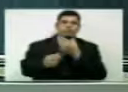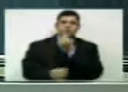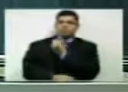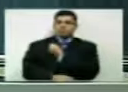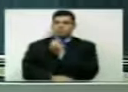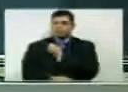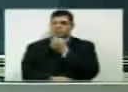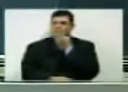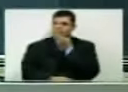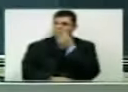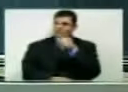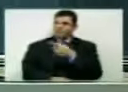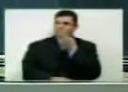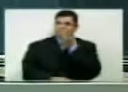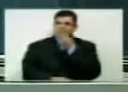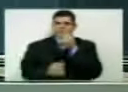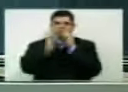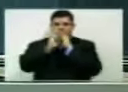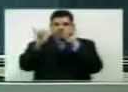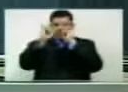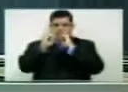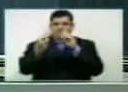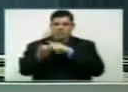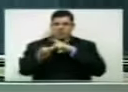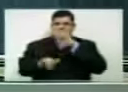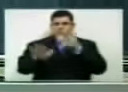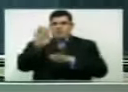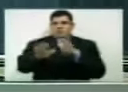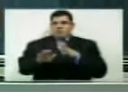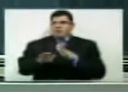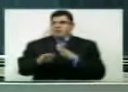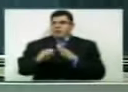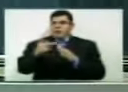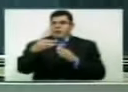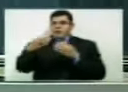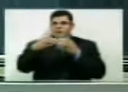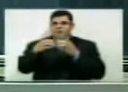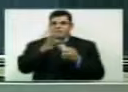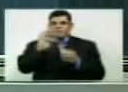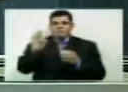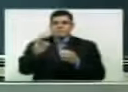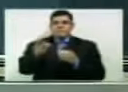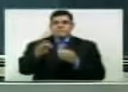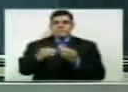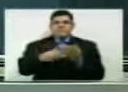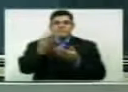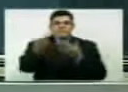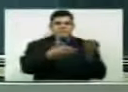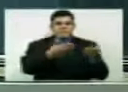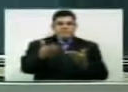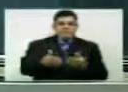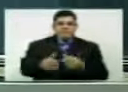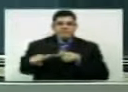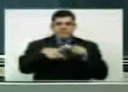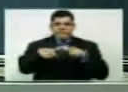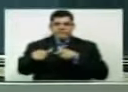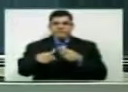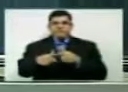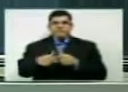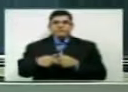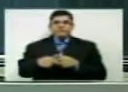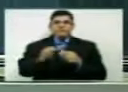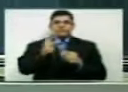estamos aqui tratando de informações que têm a ver até com o Pacto Federativo, com a distribuição de competências entre